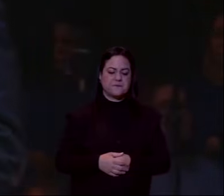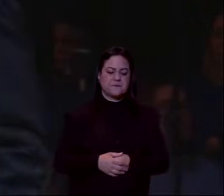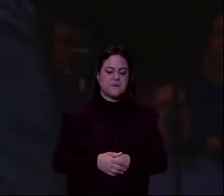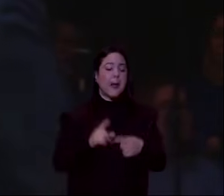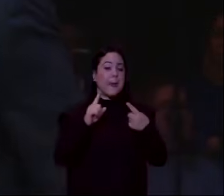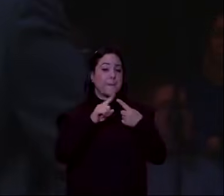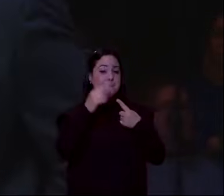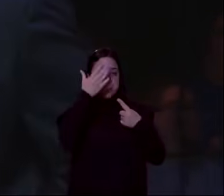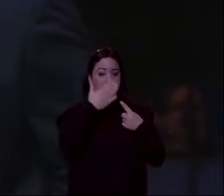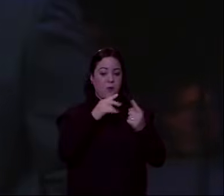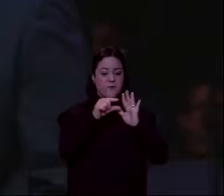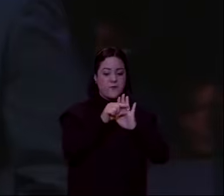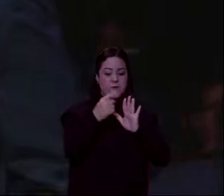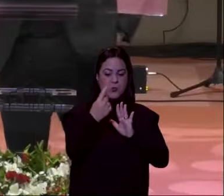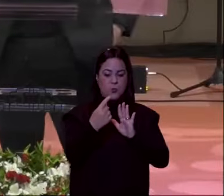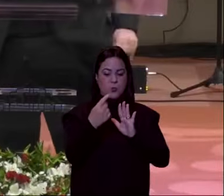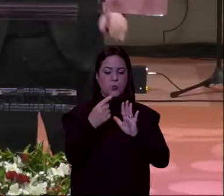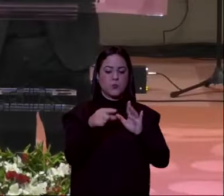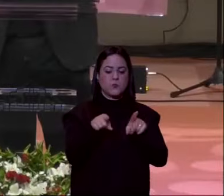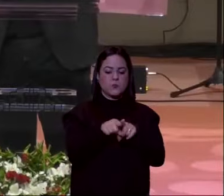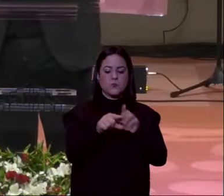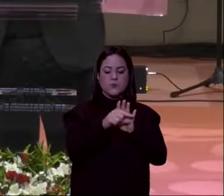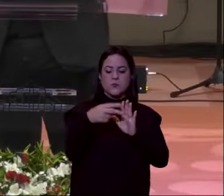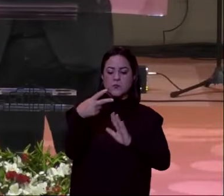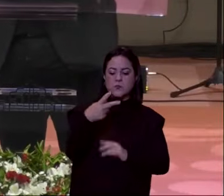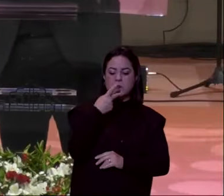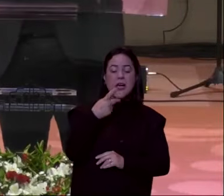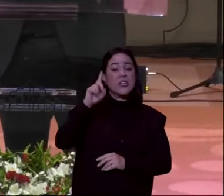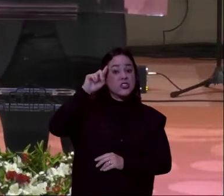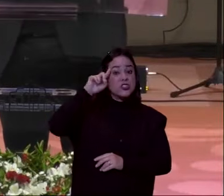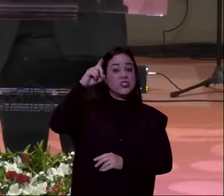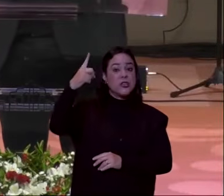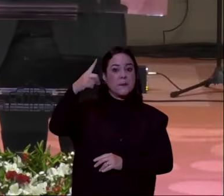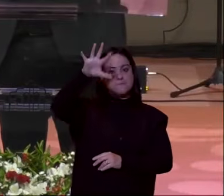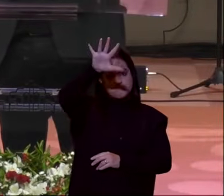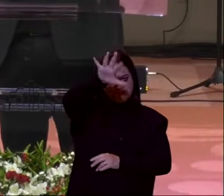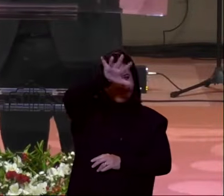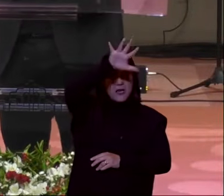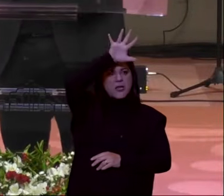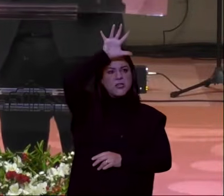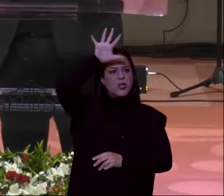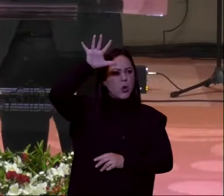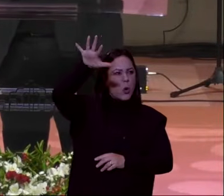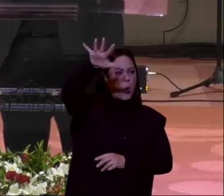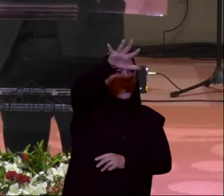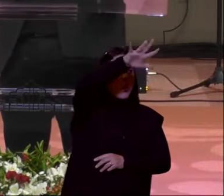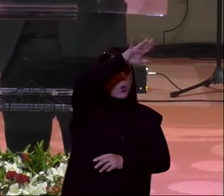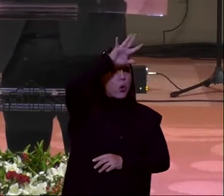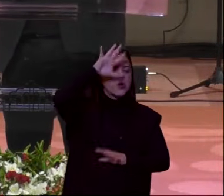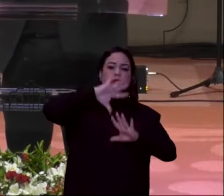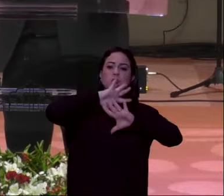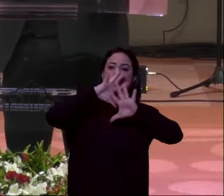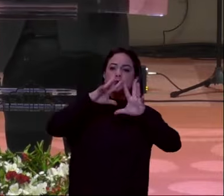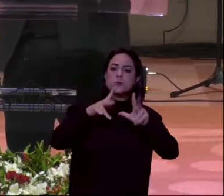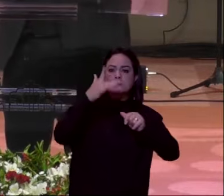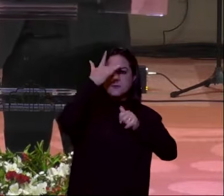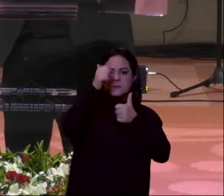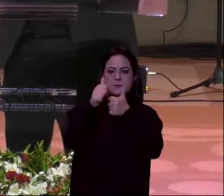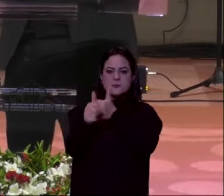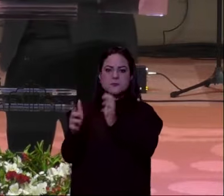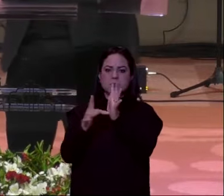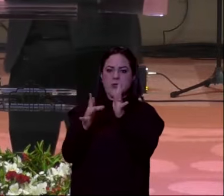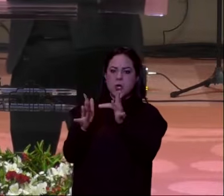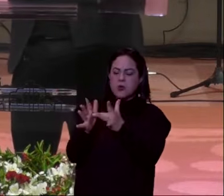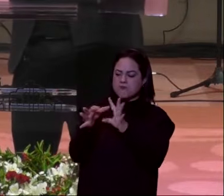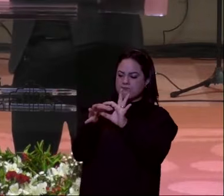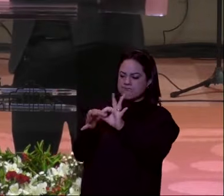nos versículos 1 e 2, onde diz assim: quando chegou o dia de Pentecostes, todos os seguidores de Jesus estavam